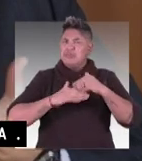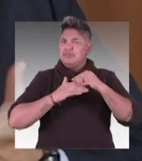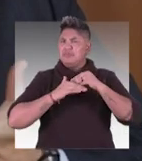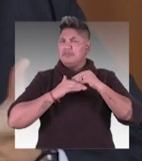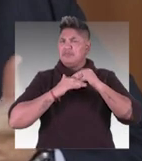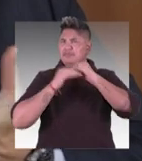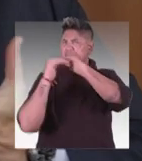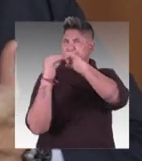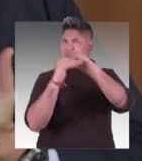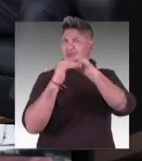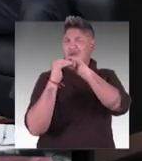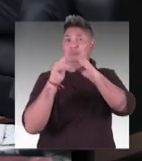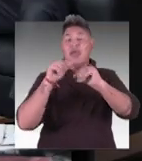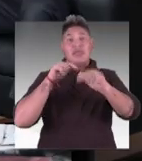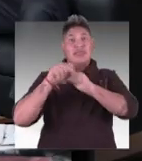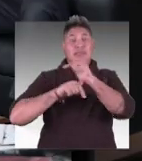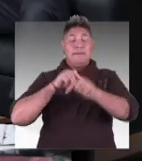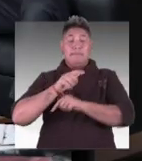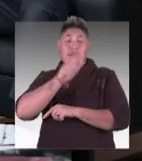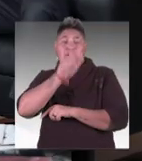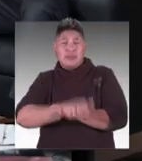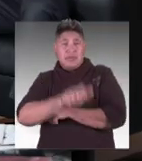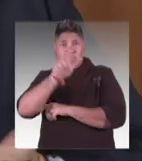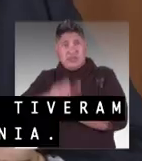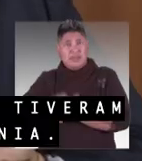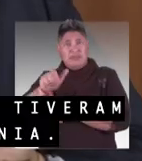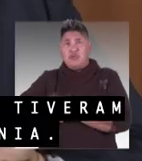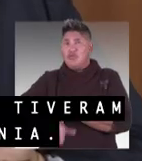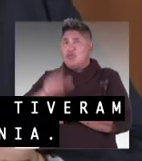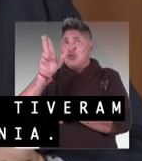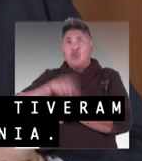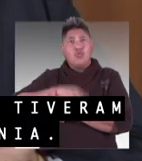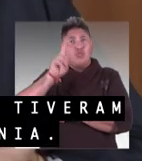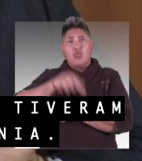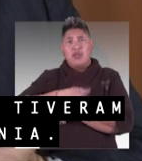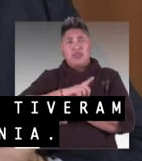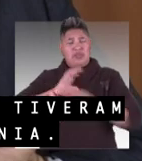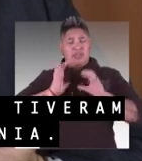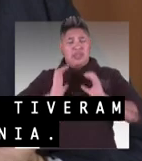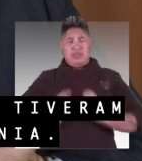São trabalhos a essas pessoas que nunca tiveram cidadania.